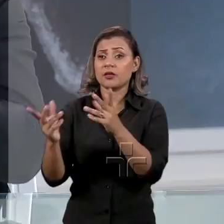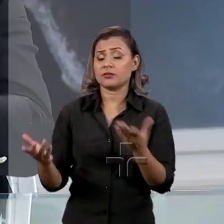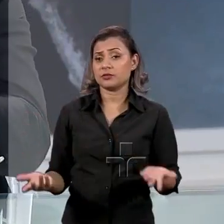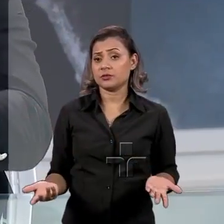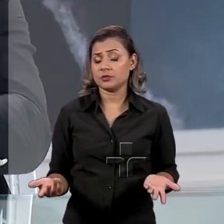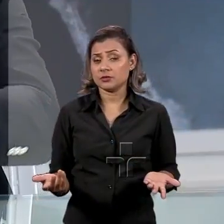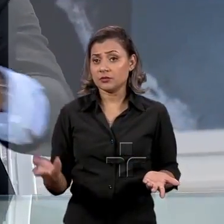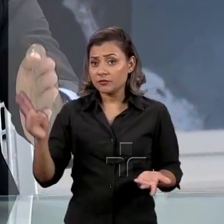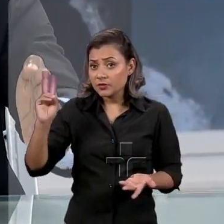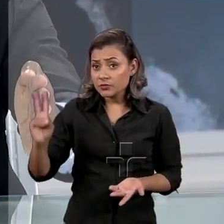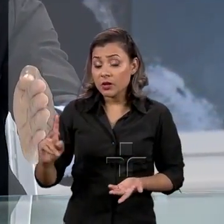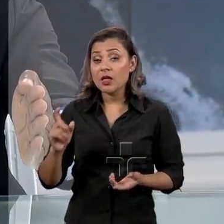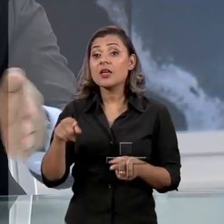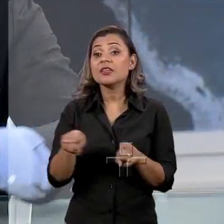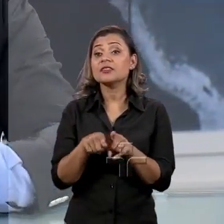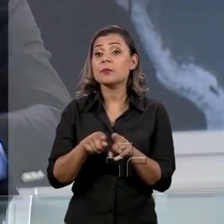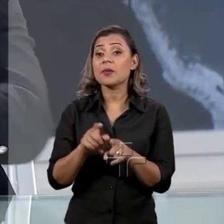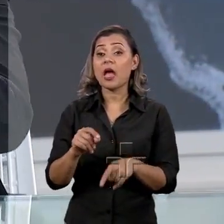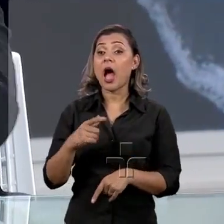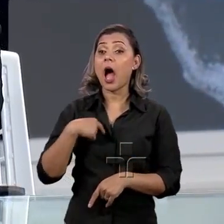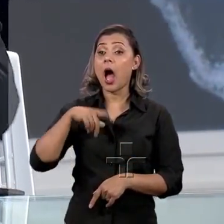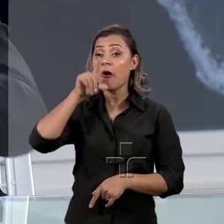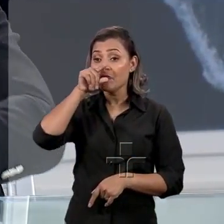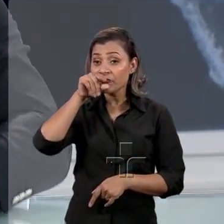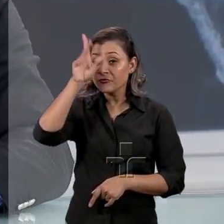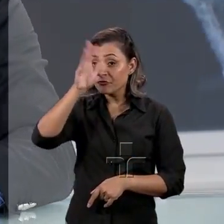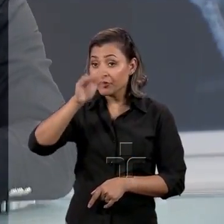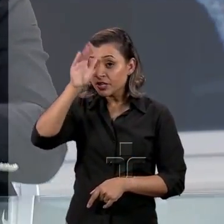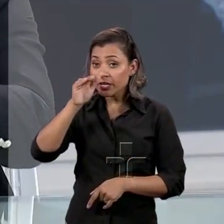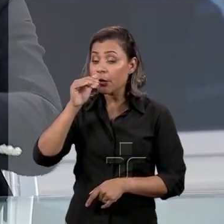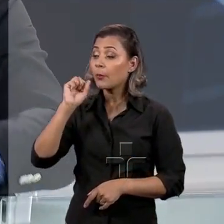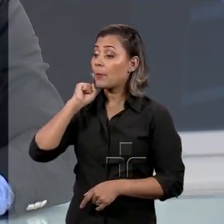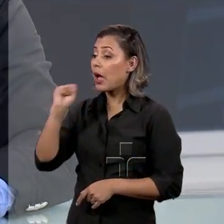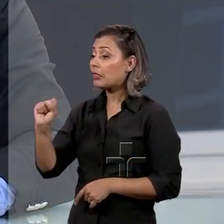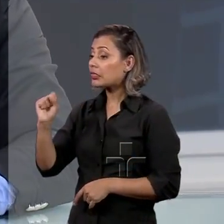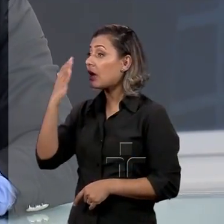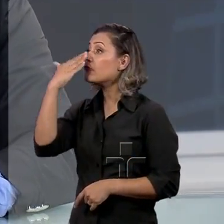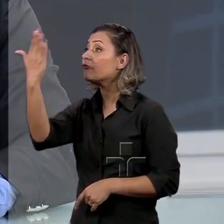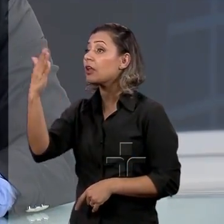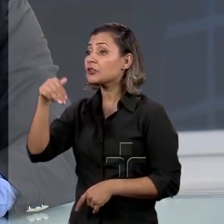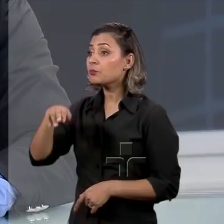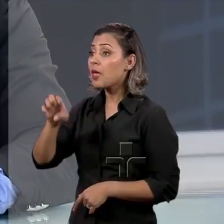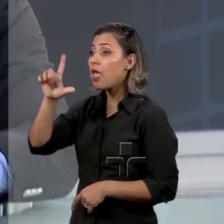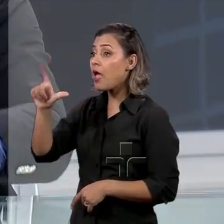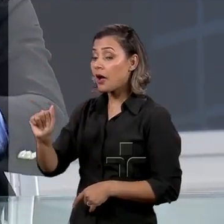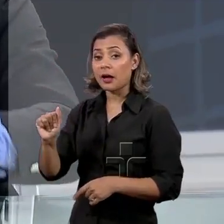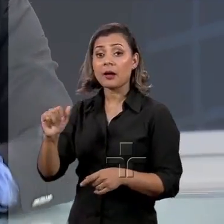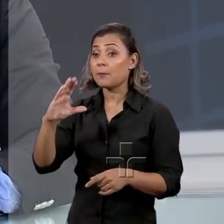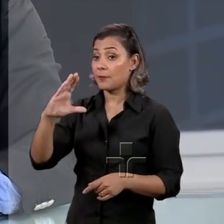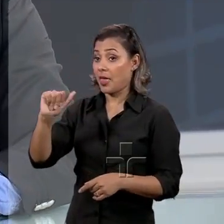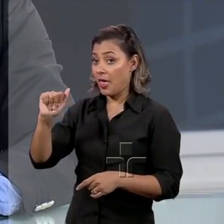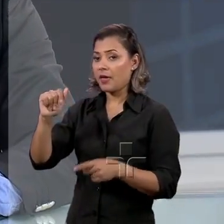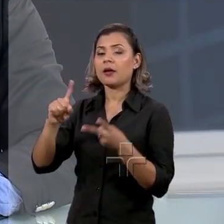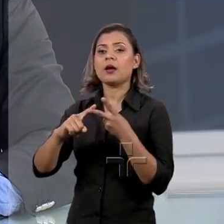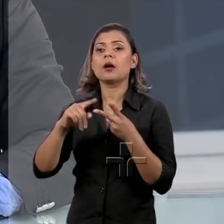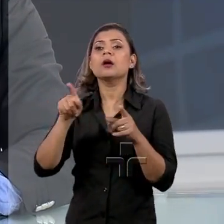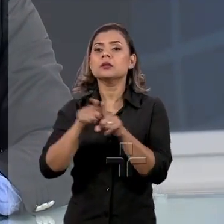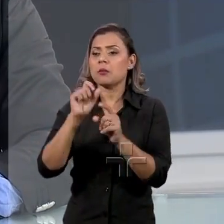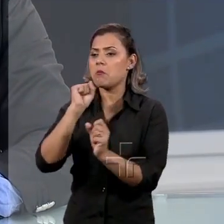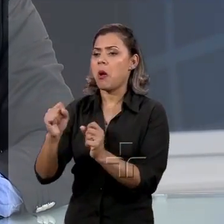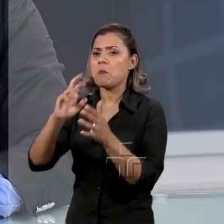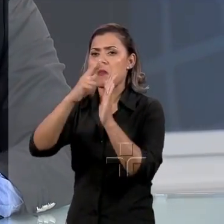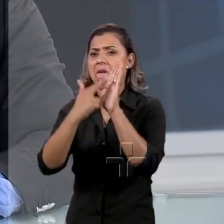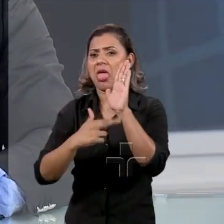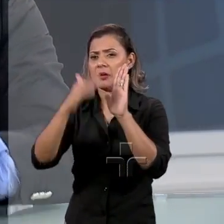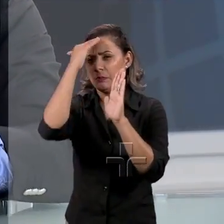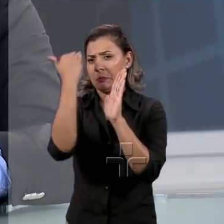para matar o frango virado para Meca, para tomar alguns cuidados que contemplem a religião ou etiqueta de um outro povo ou